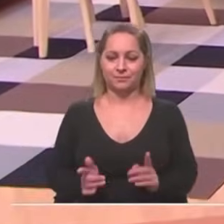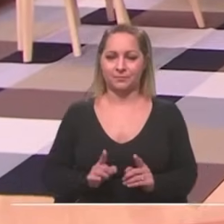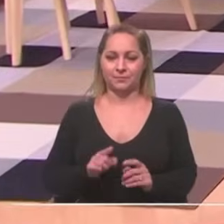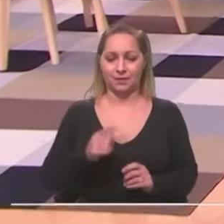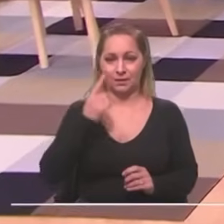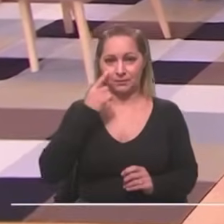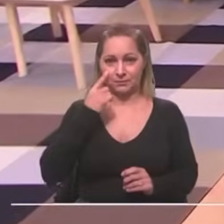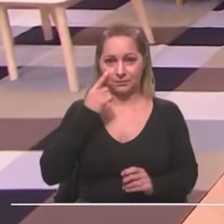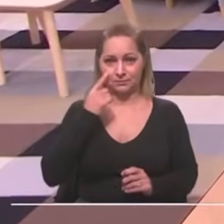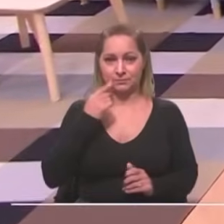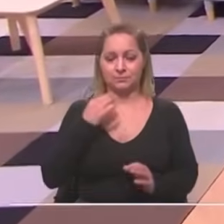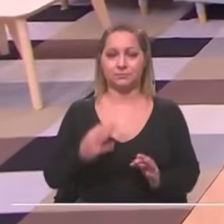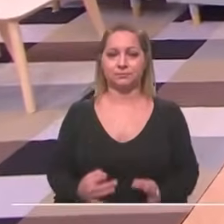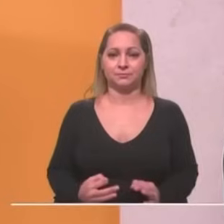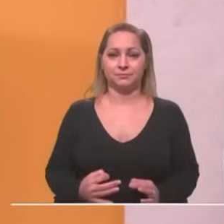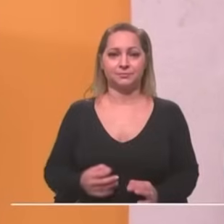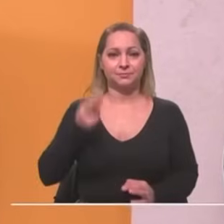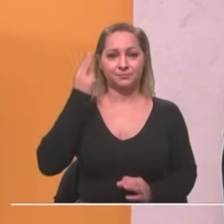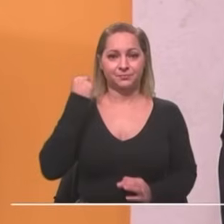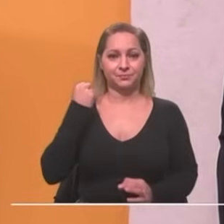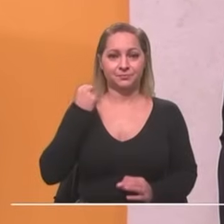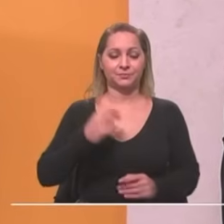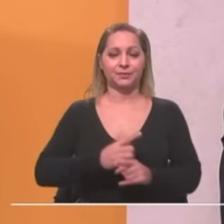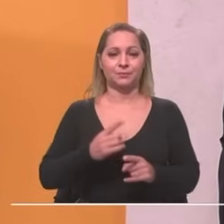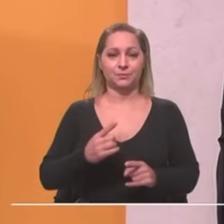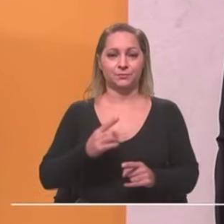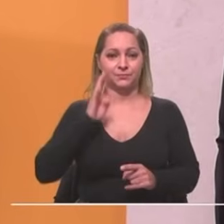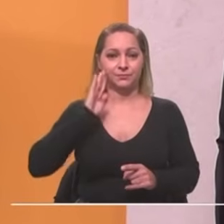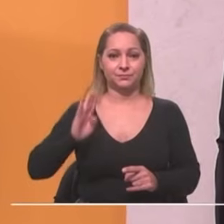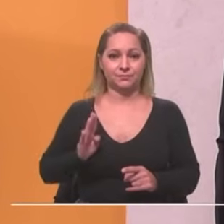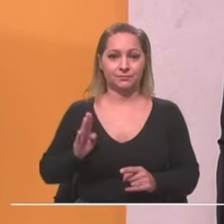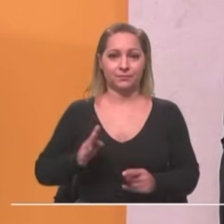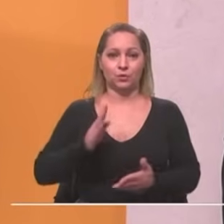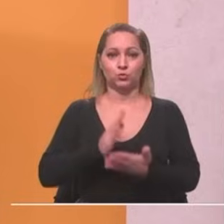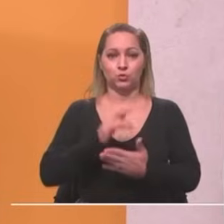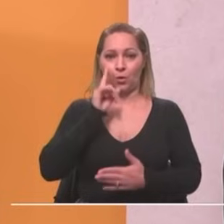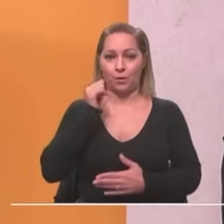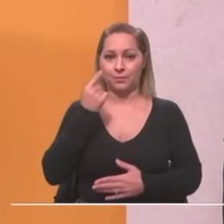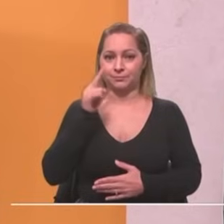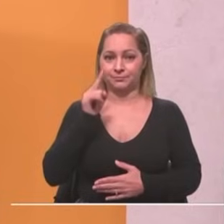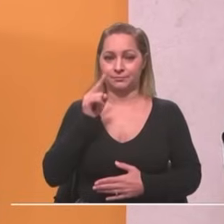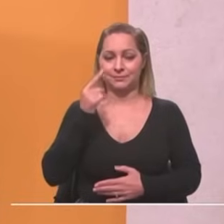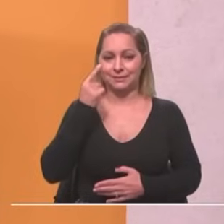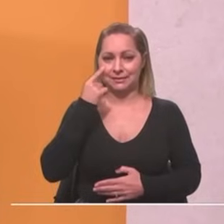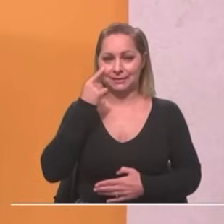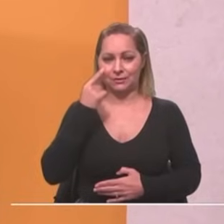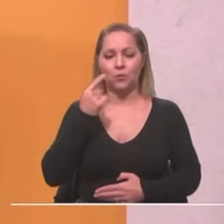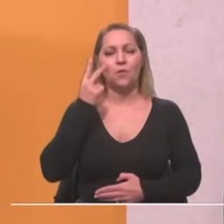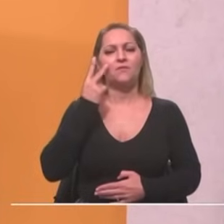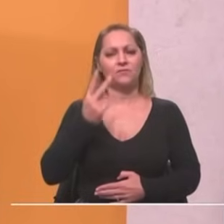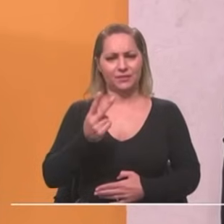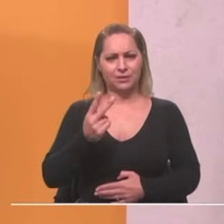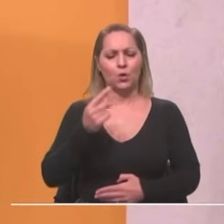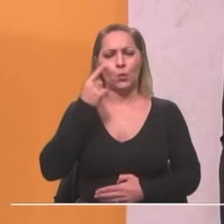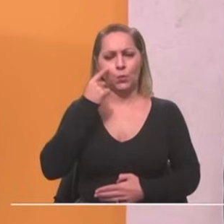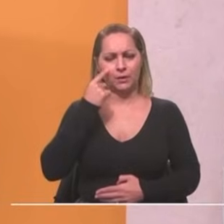atenção, em sentido, senhor João Baião... Porque o exército não é coisa só de homens. Muita atenção, repare bem nisto,